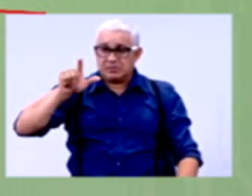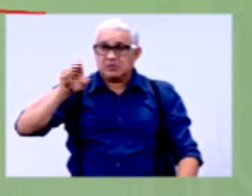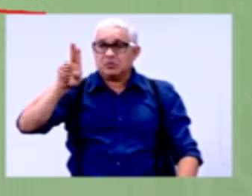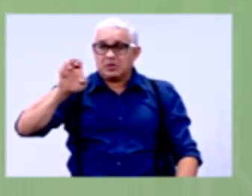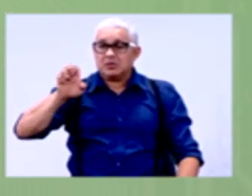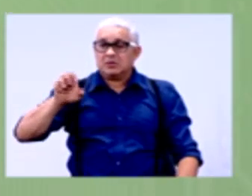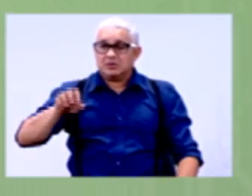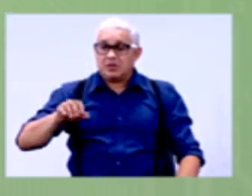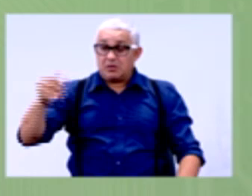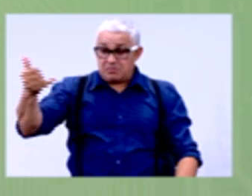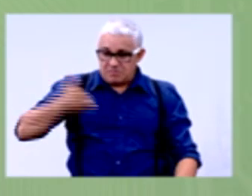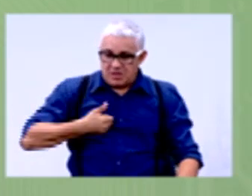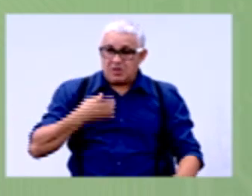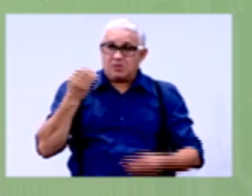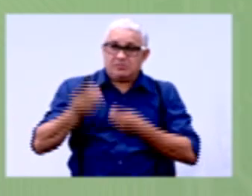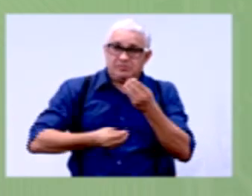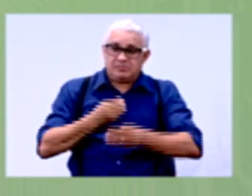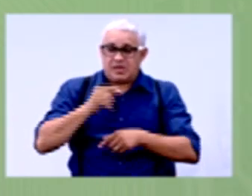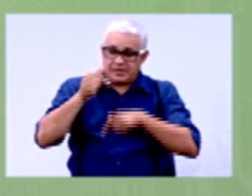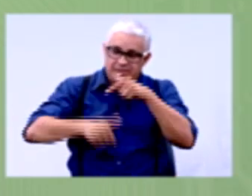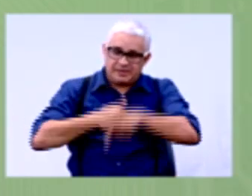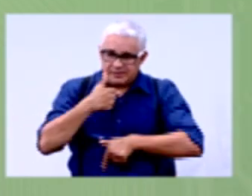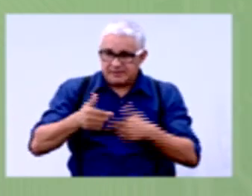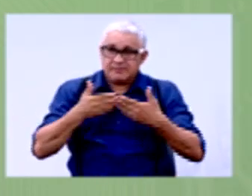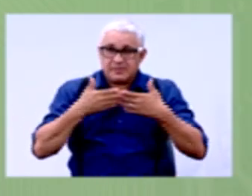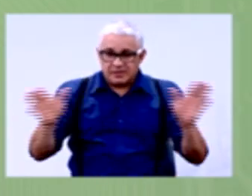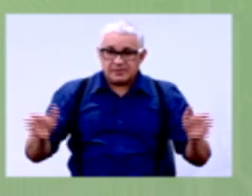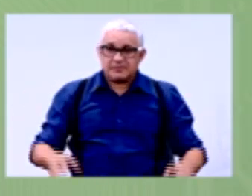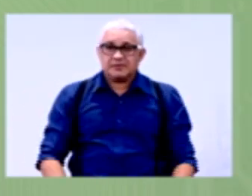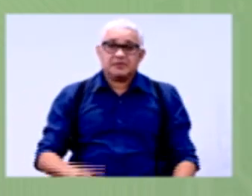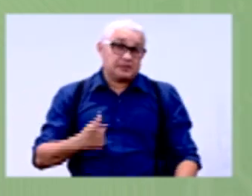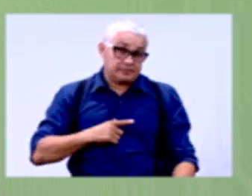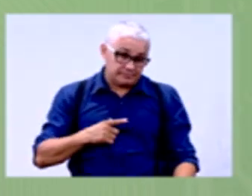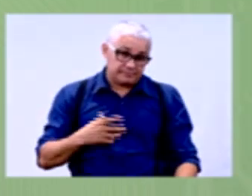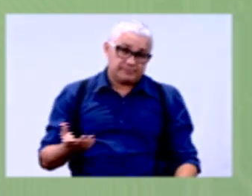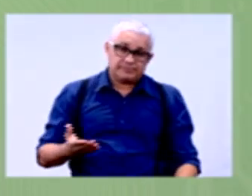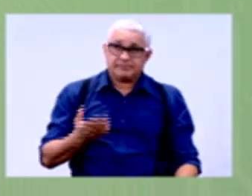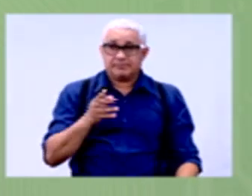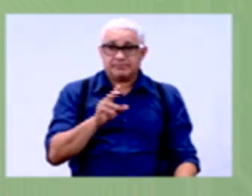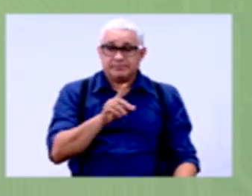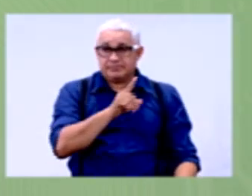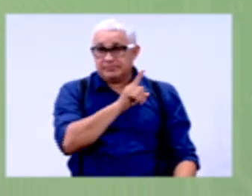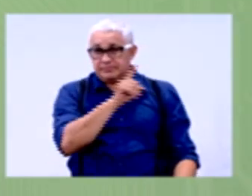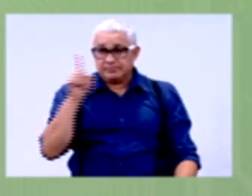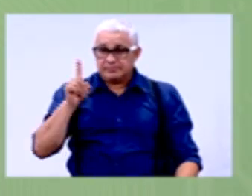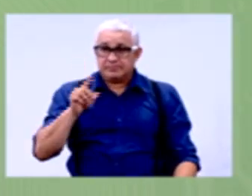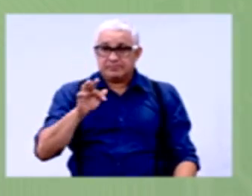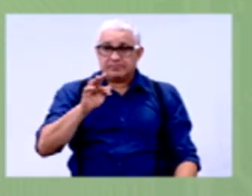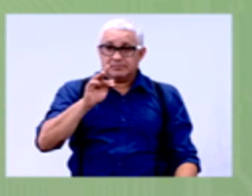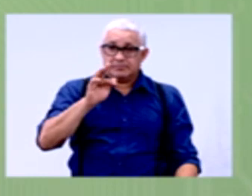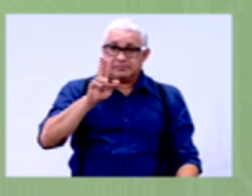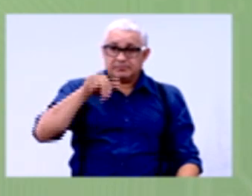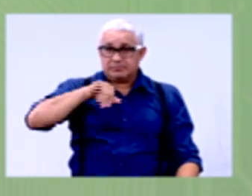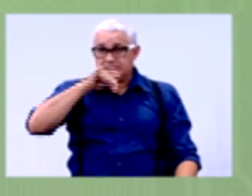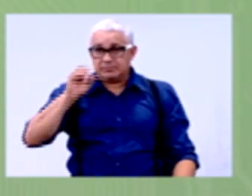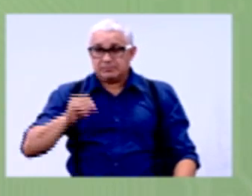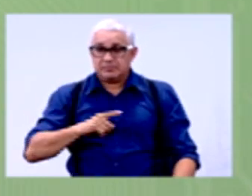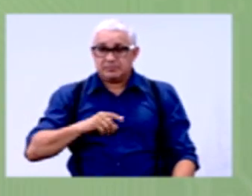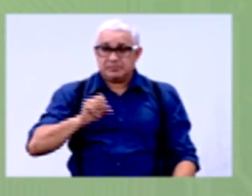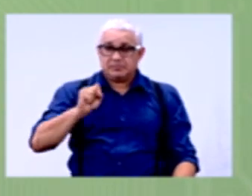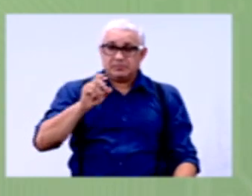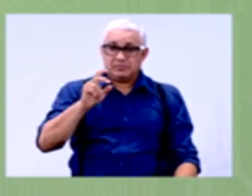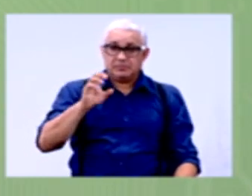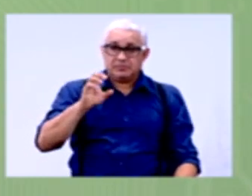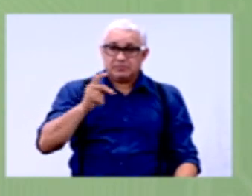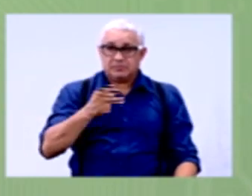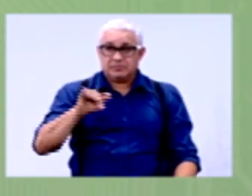como funciona, certo? Então, basicamente, nós temos aqui, né, nessas funções, um script aqui,